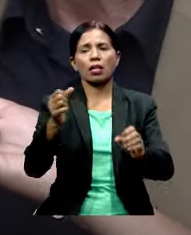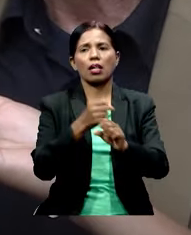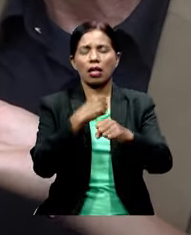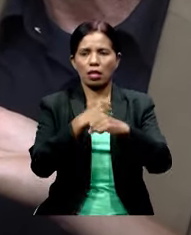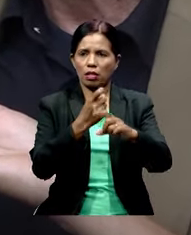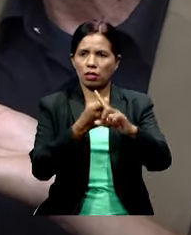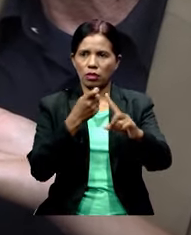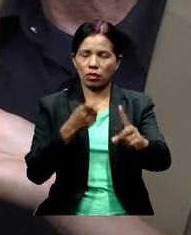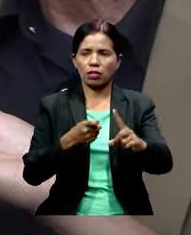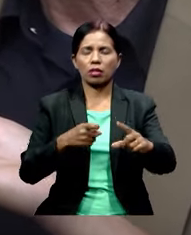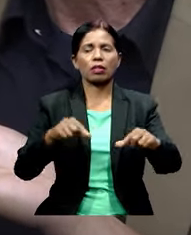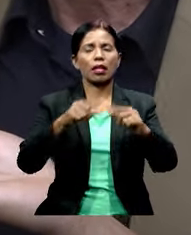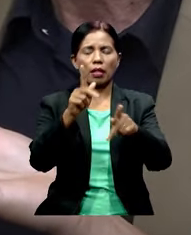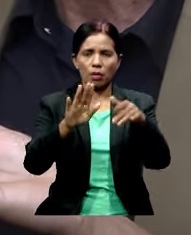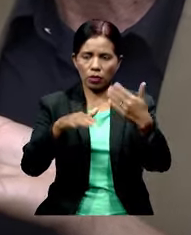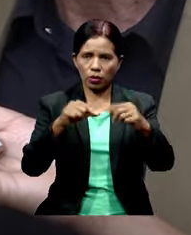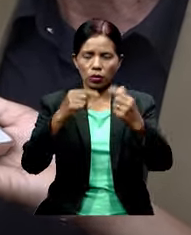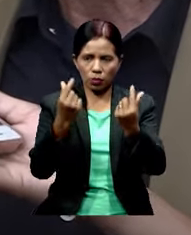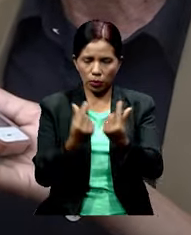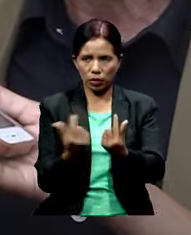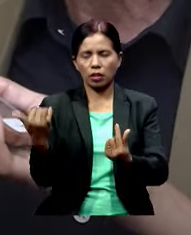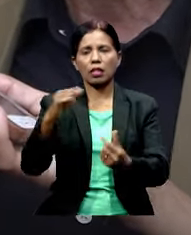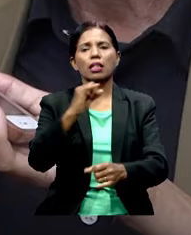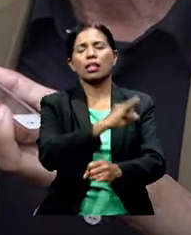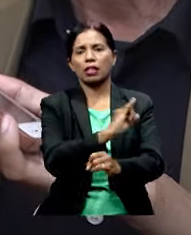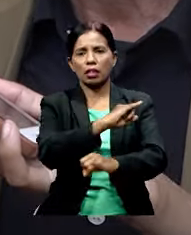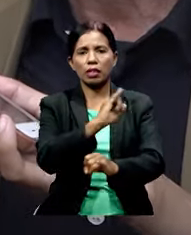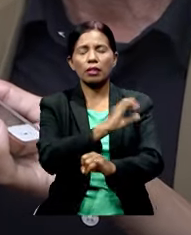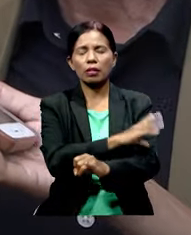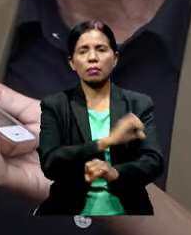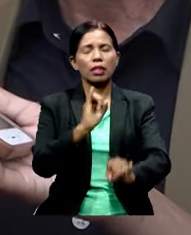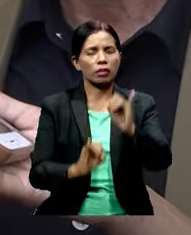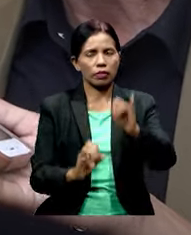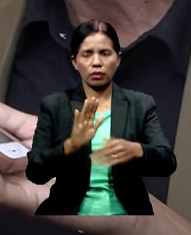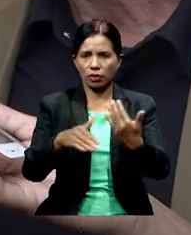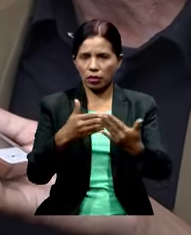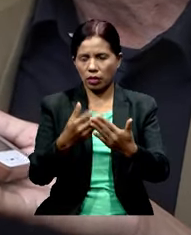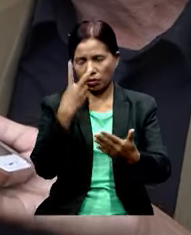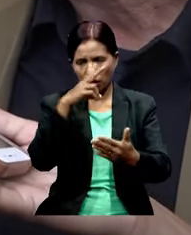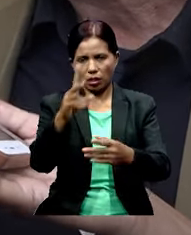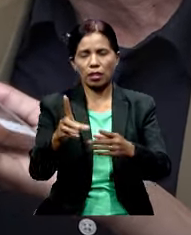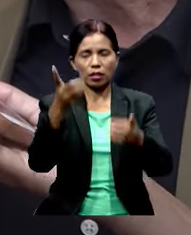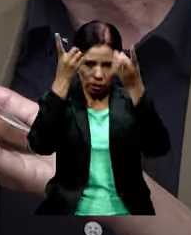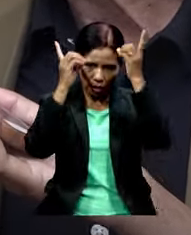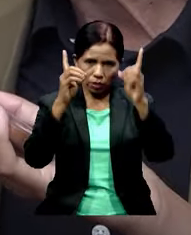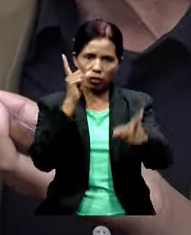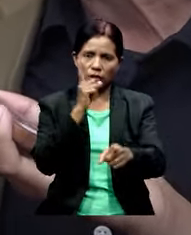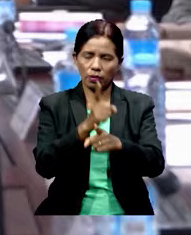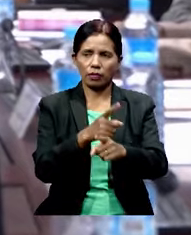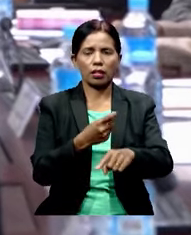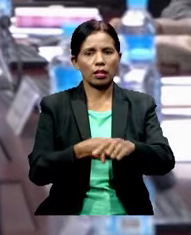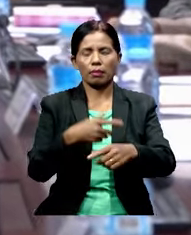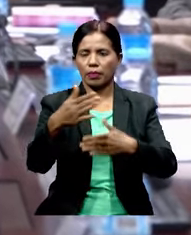si entidade sira grupo sira individu sira para tal estudo salo analisa di dia para depois toma decisão ida correta. Ya tempo